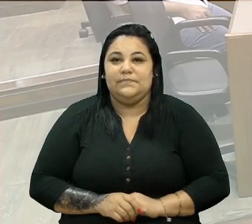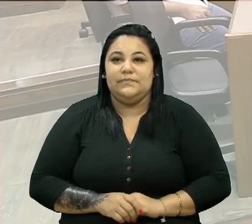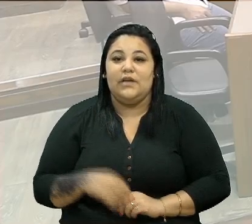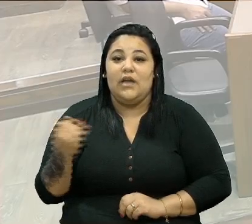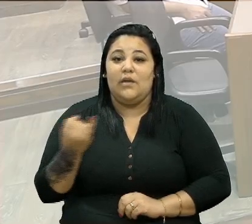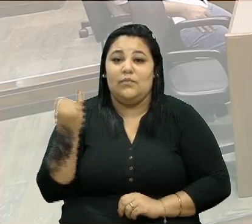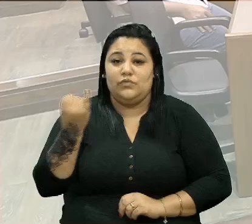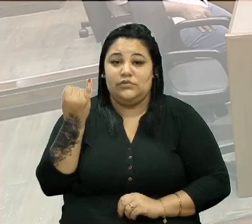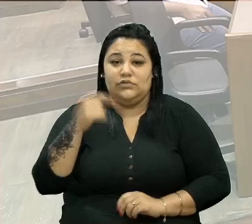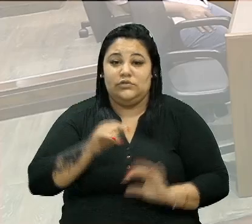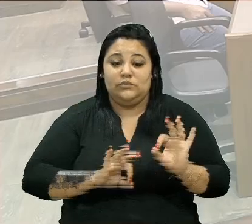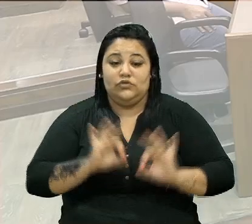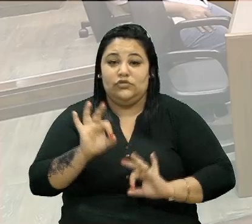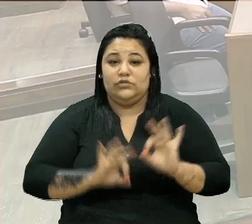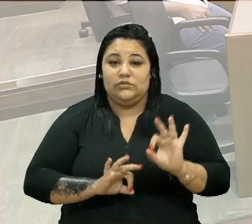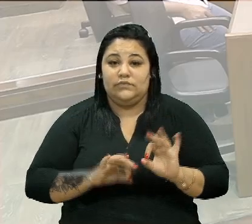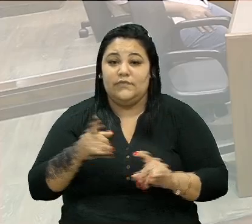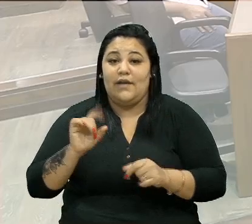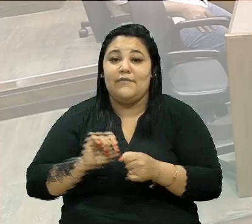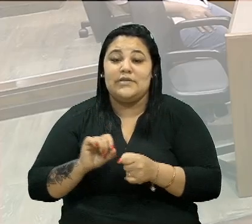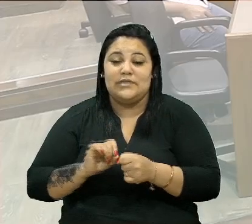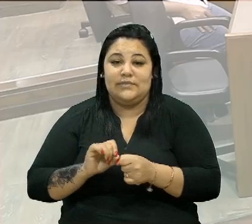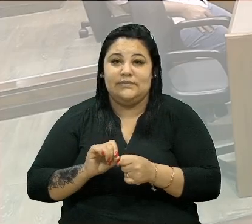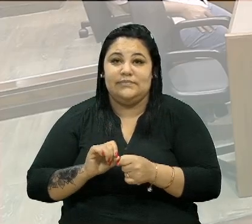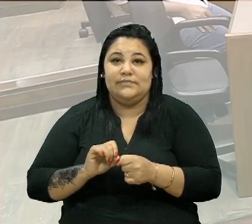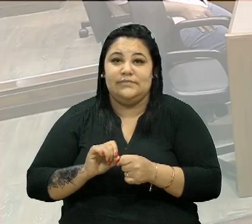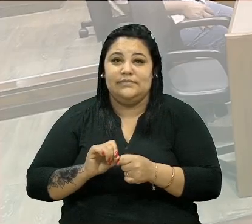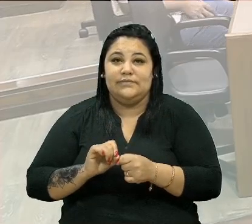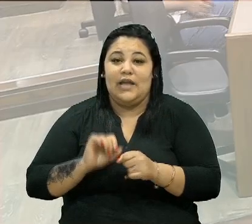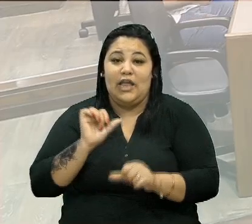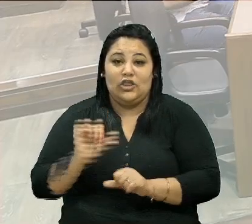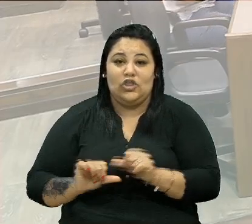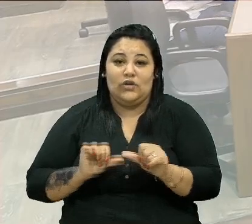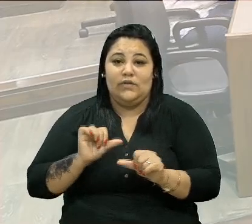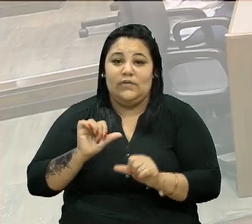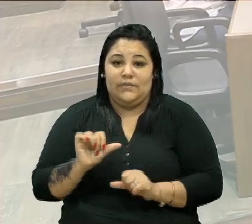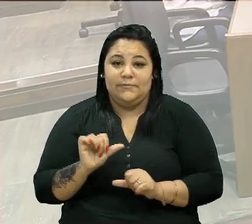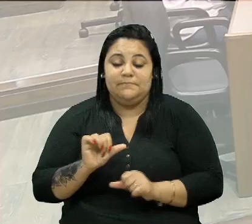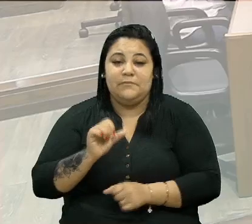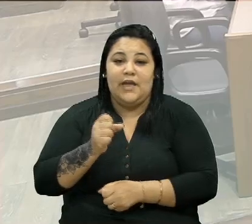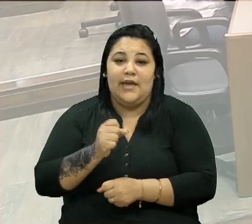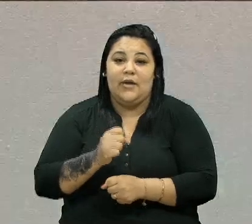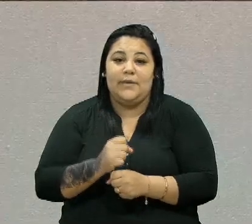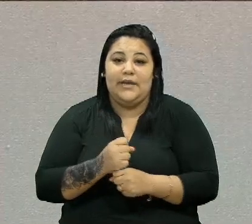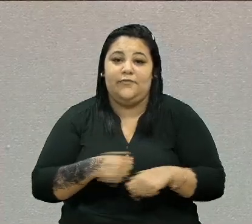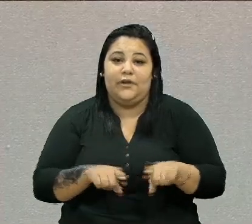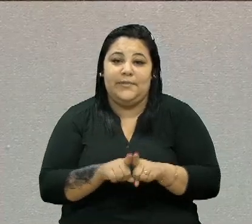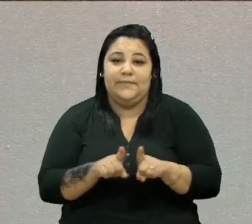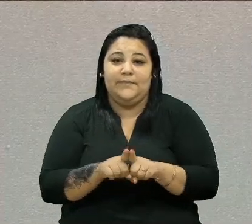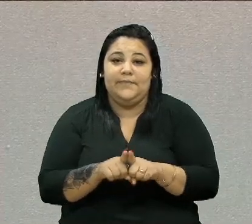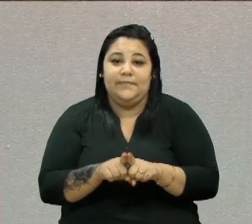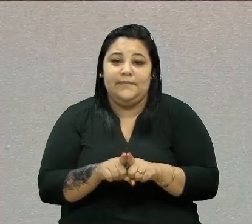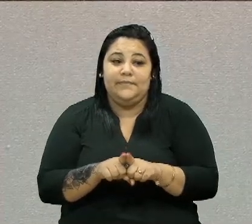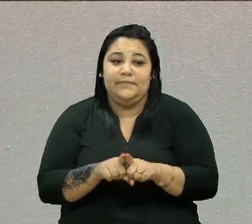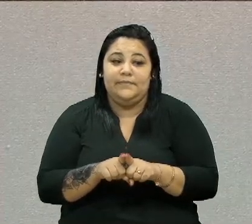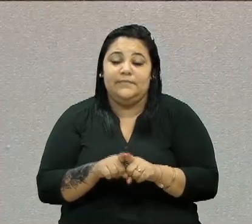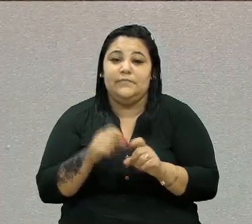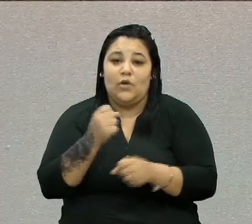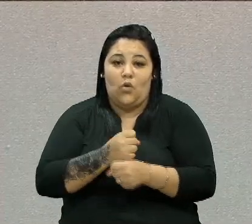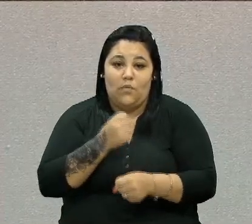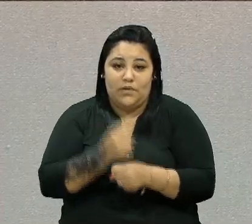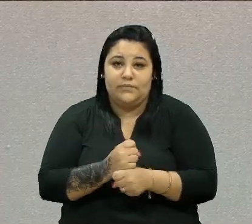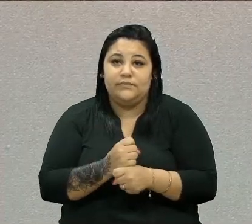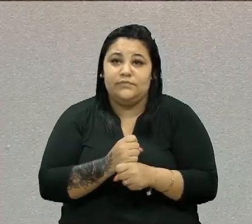importante esse projeto. Será feita a reforma do Senai Nilo Peçanha, um investimento importantíssimo para Caxias do Sul. Será feita